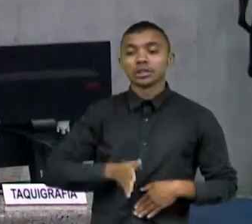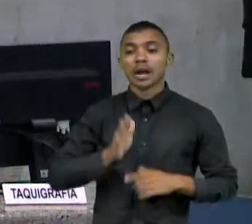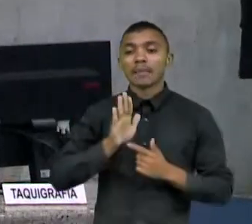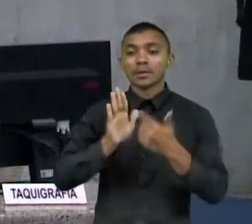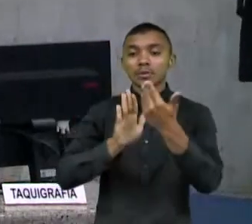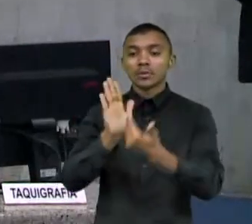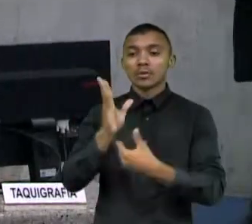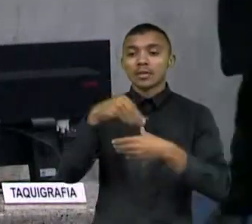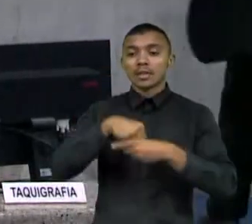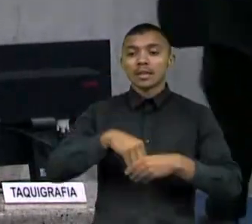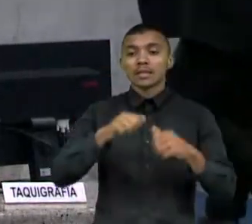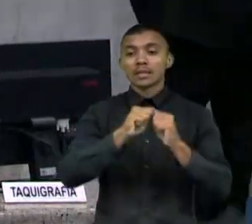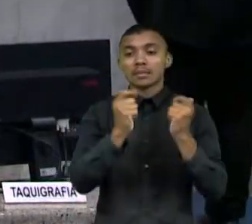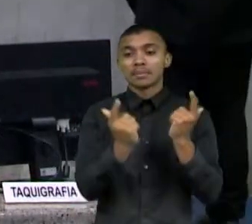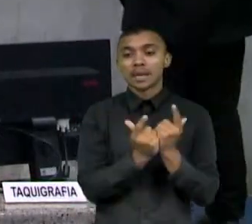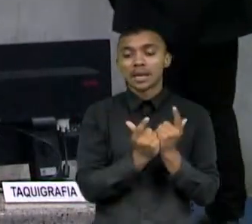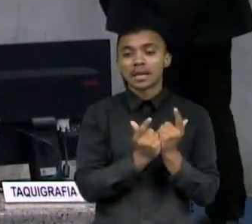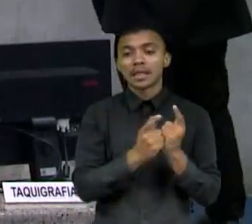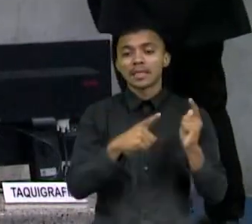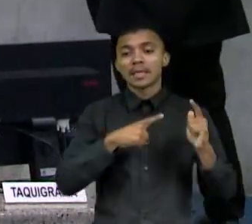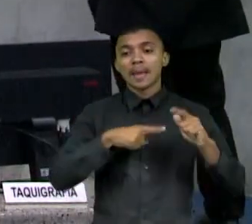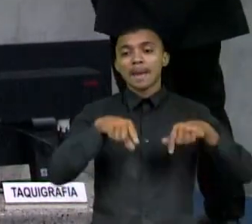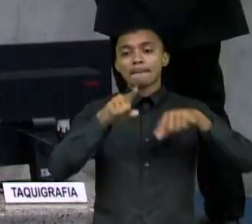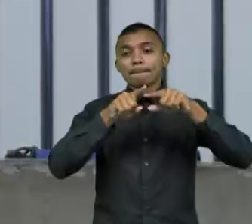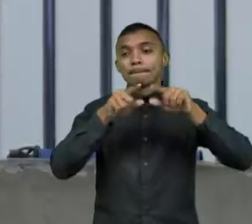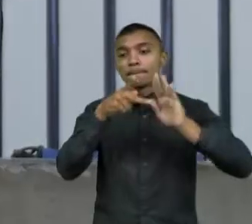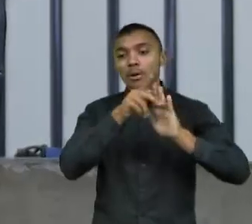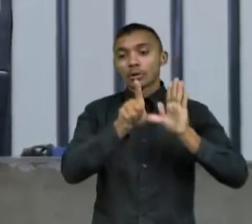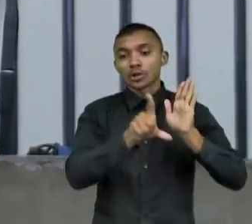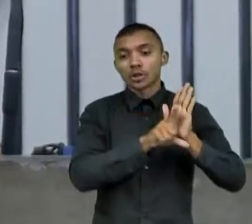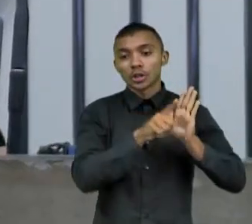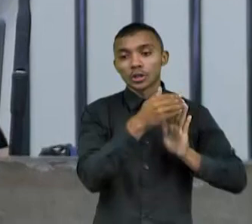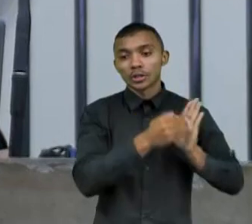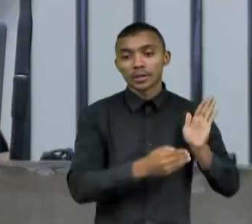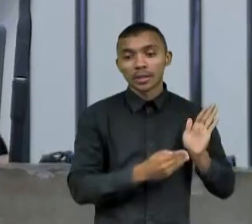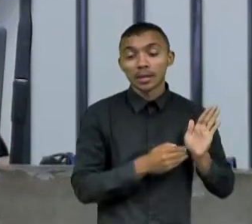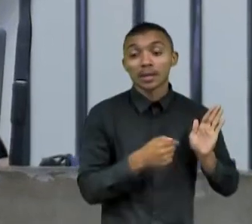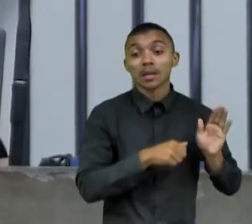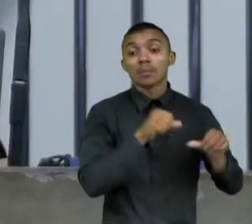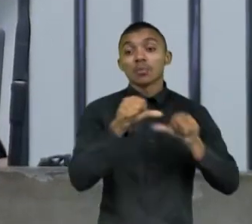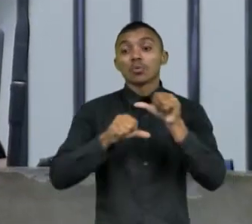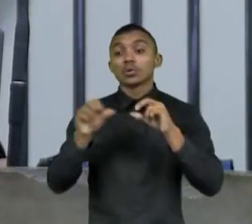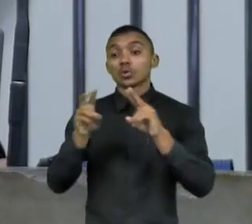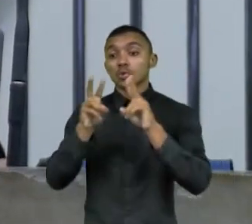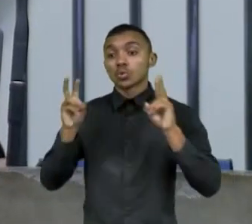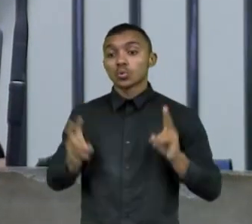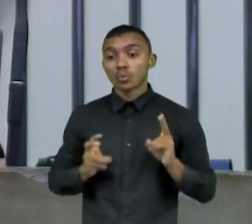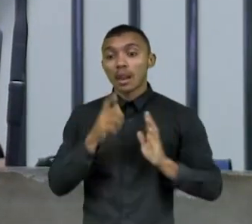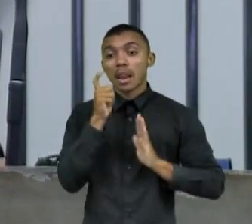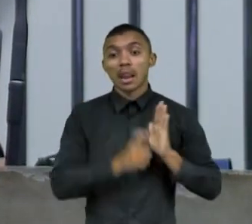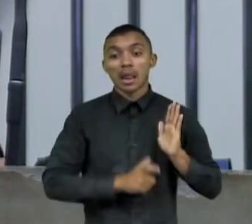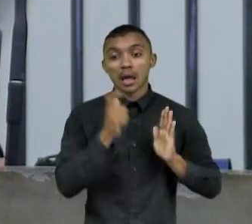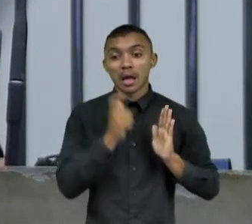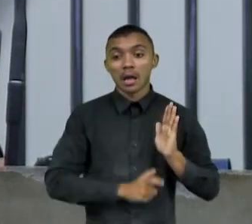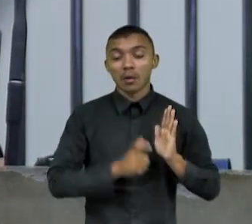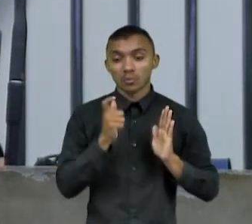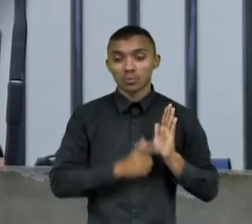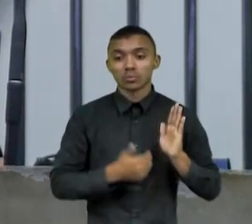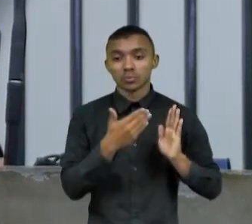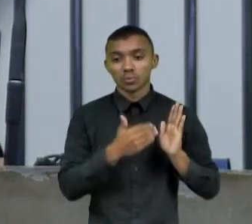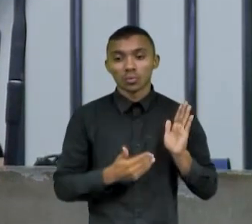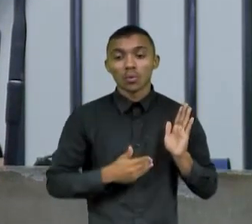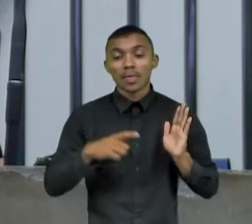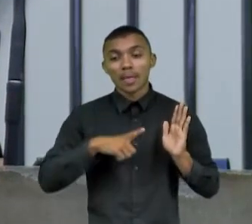na Assembleia Legislativa um projeto de lei que propõe mudanças na apresentação de laudo médico pericial que